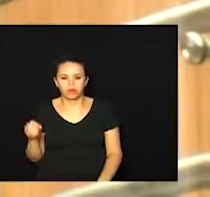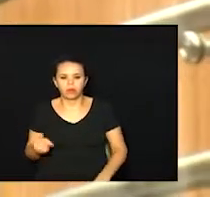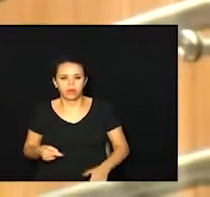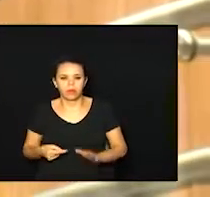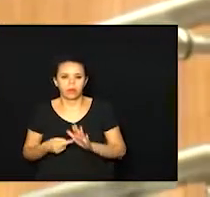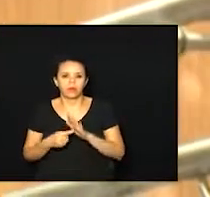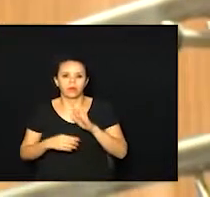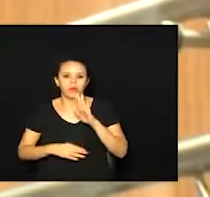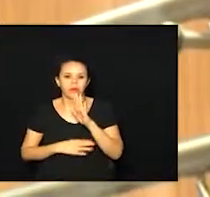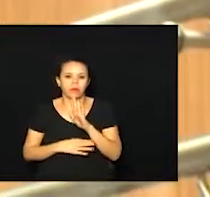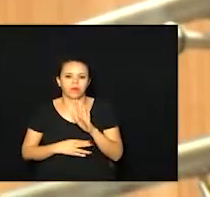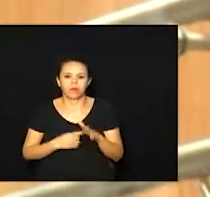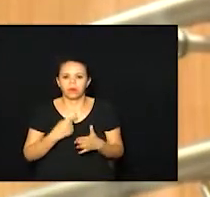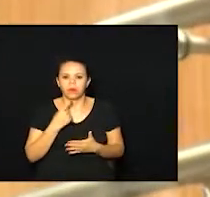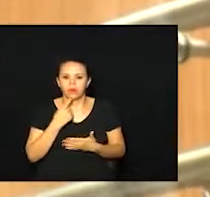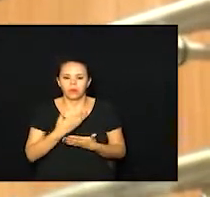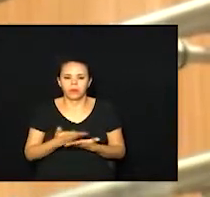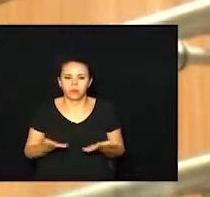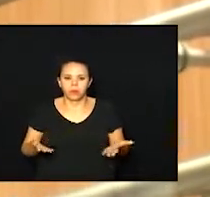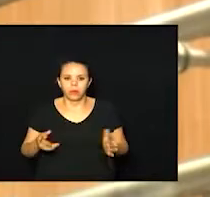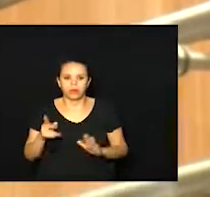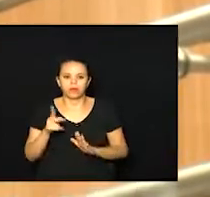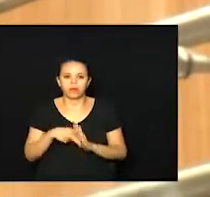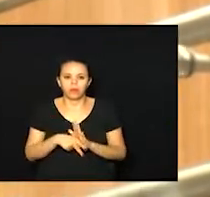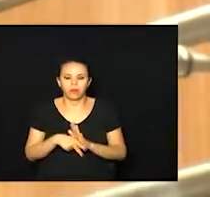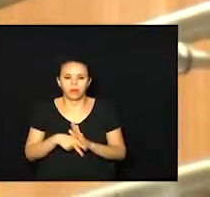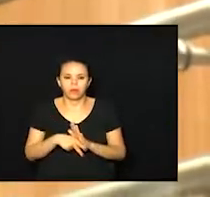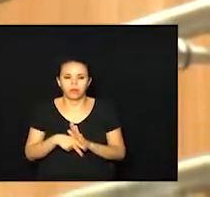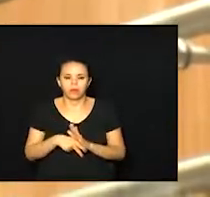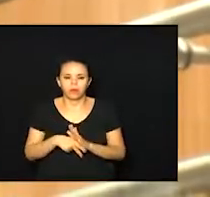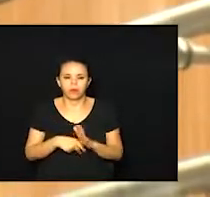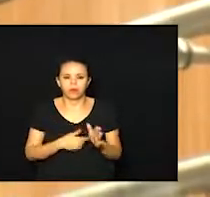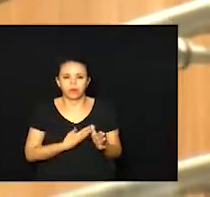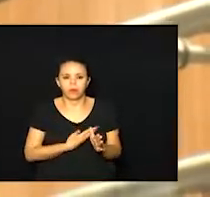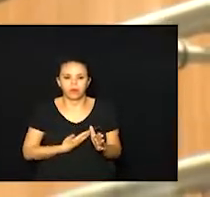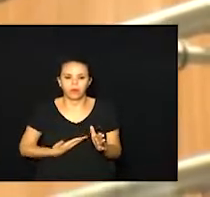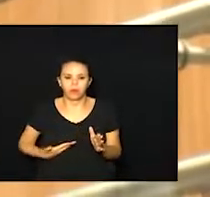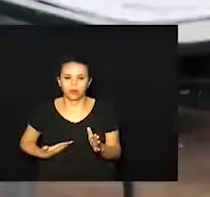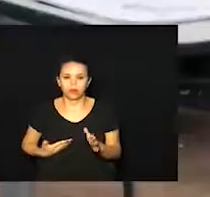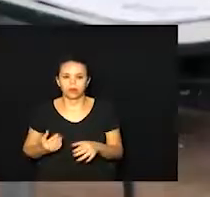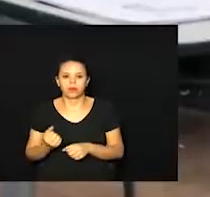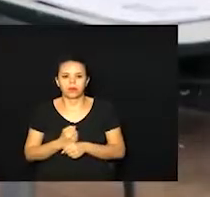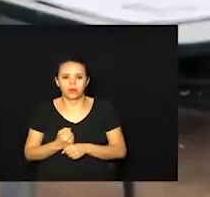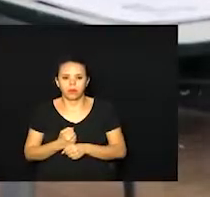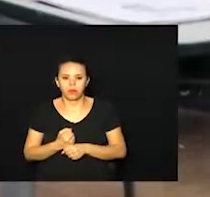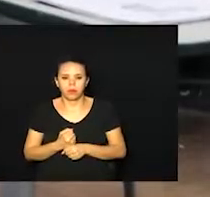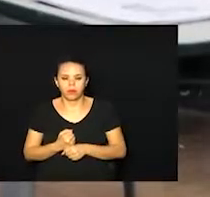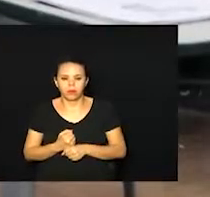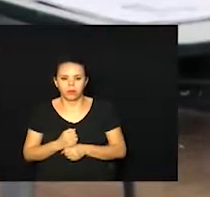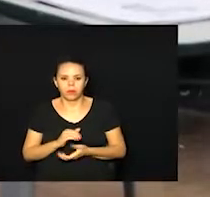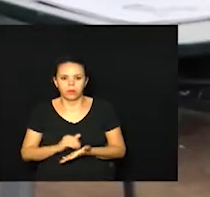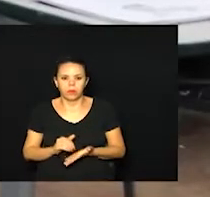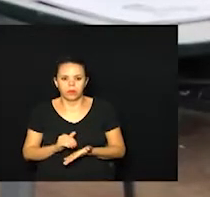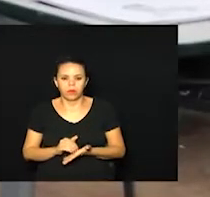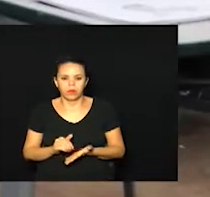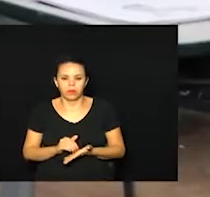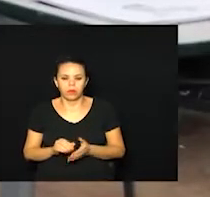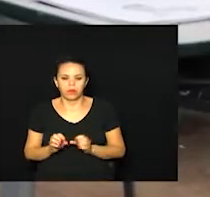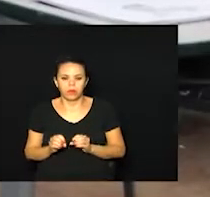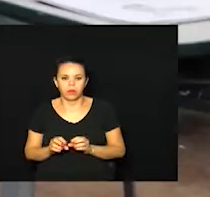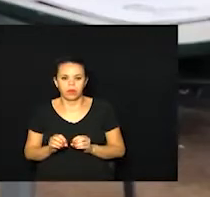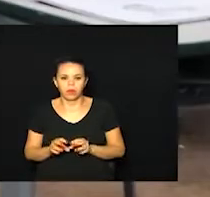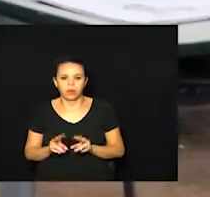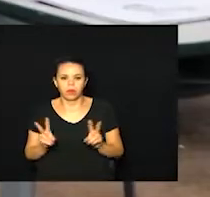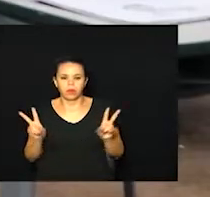apresentaram na Câmara Municipal de Campinas os projetos e os planos de governo para os próximos anos. Com a Secretaria de Educação, entre